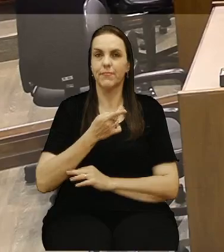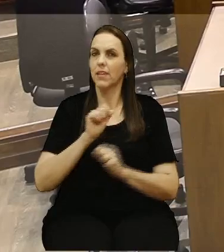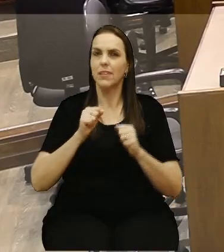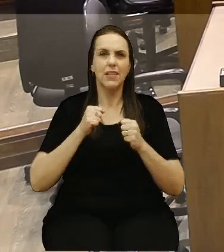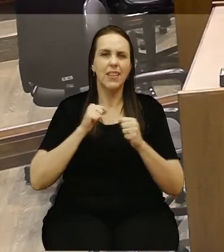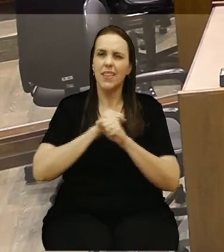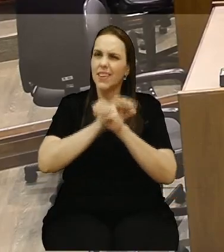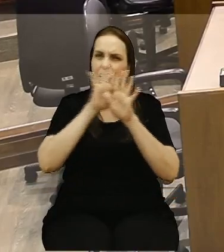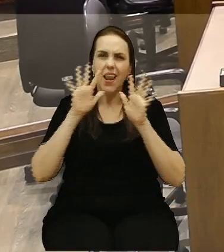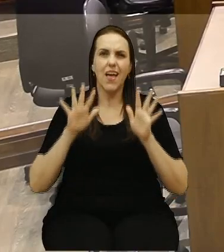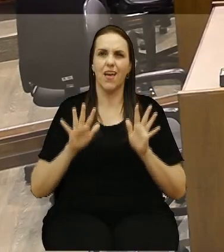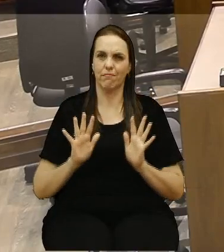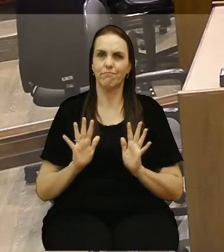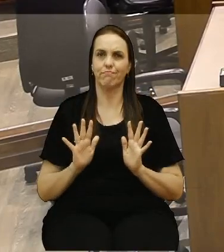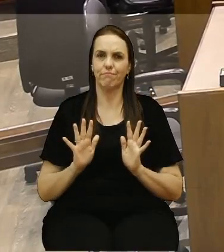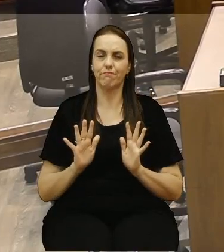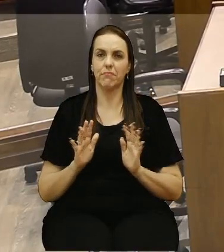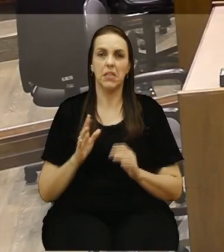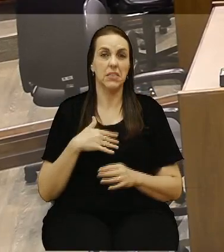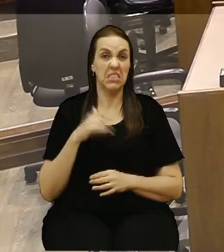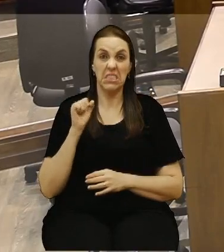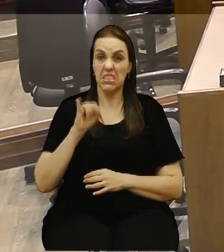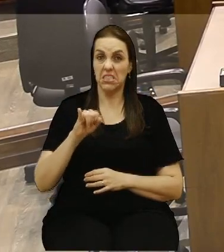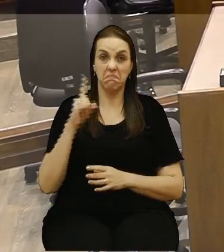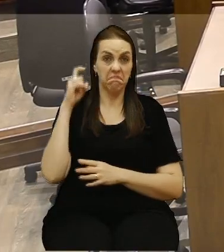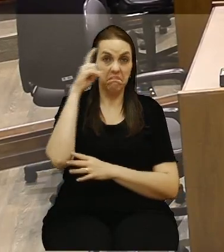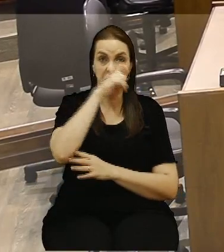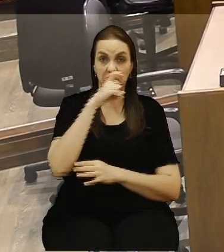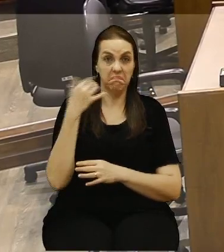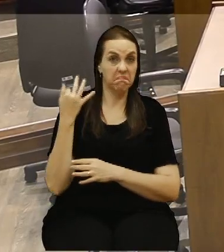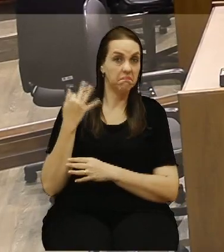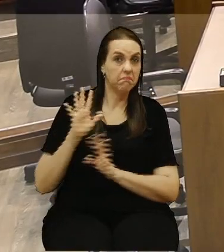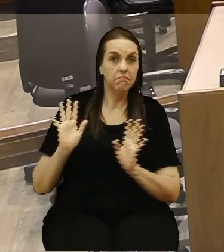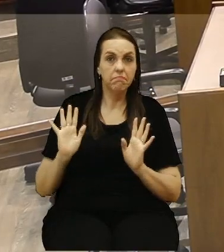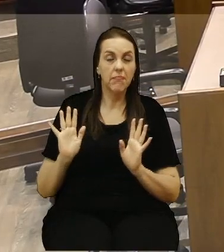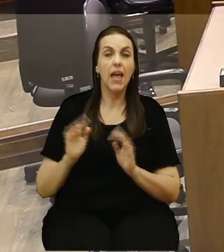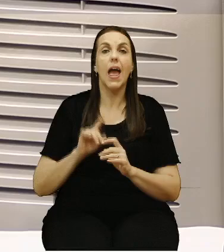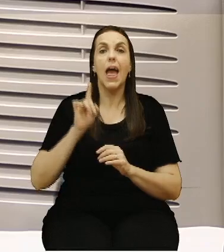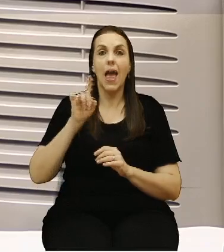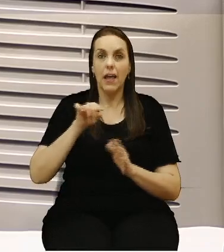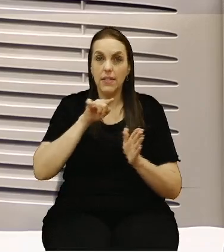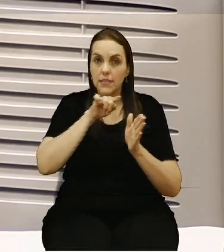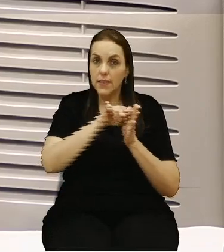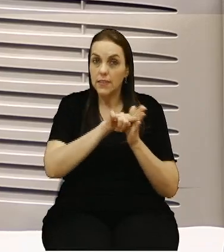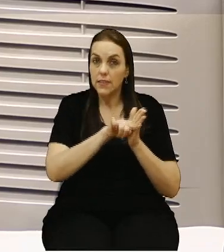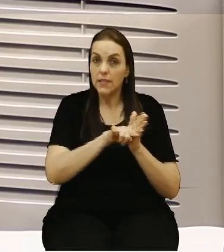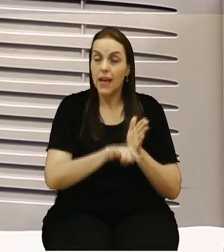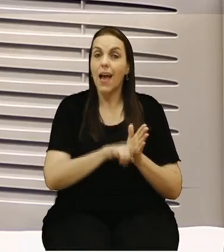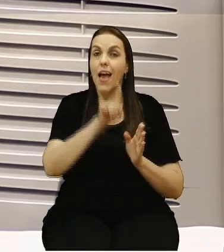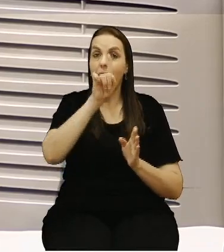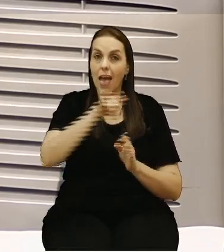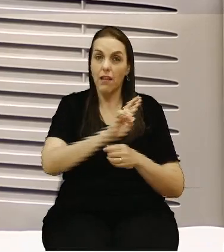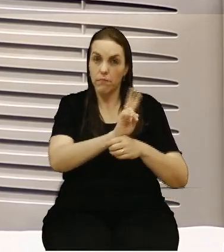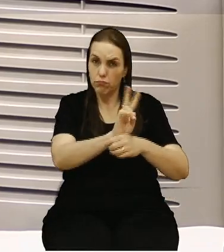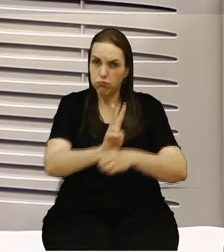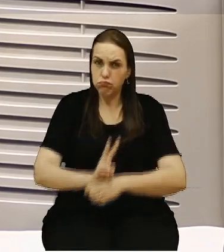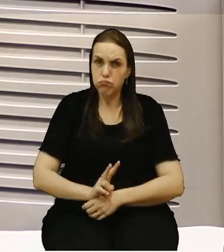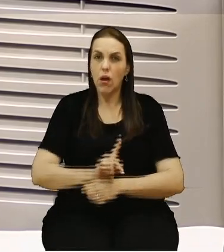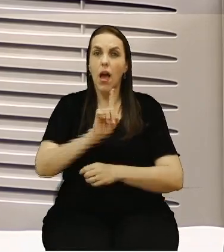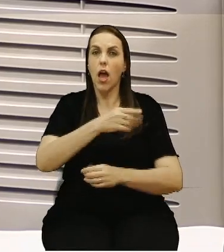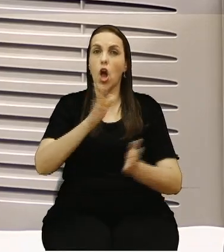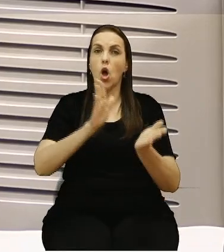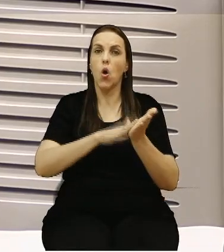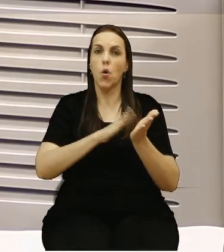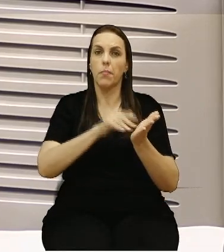bem claro. Doa quem doer. Sindicância, ela é feita para ser cumprida. ser atendida. Independente